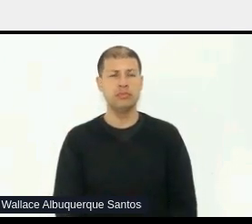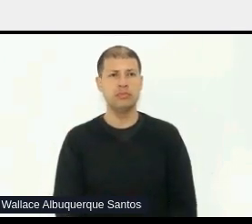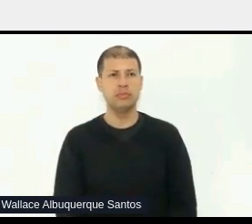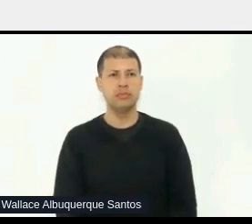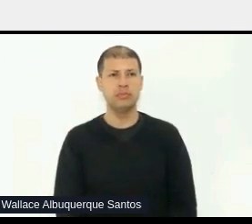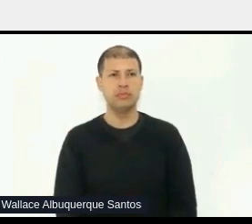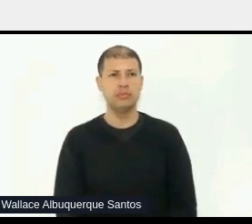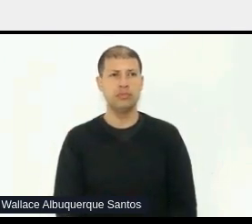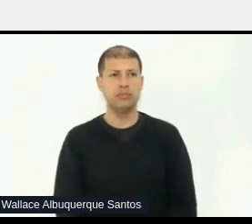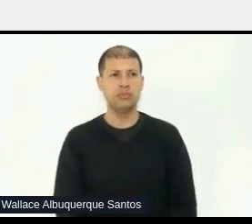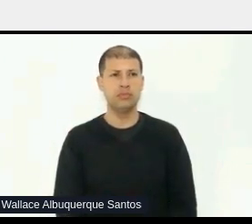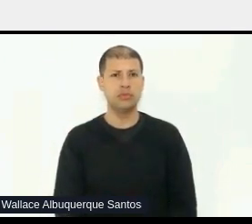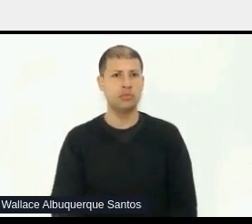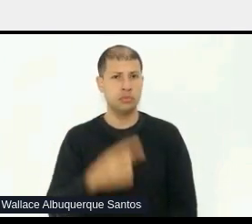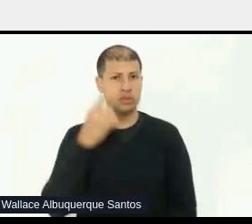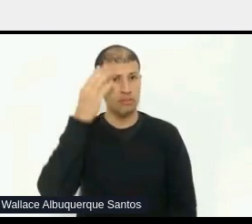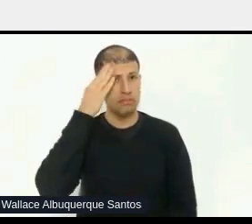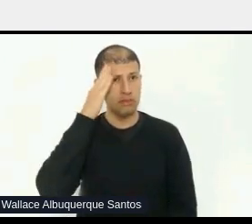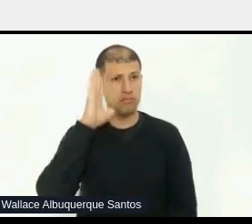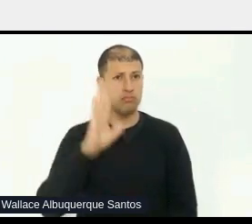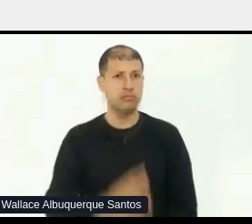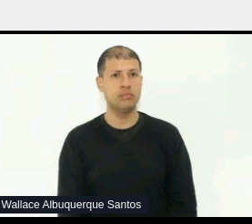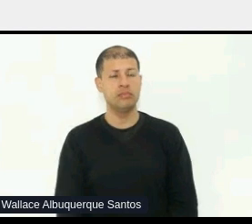Só para a gente ter visão.